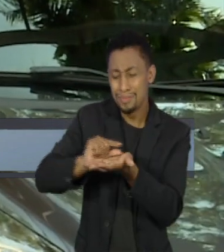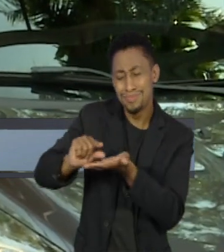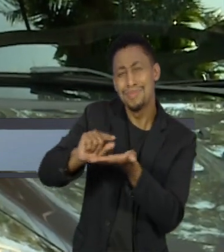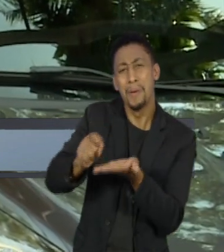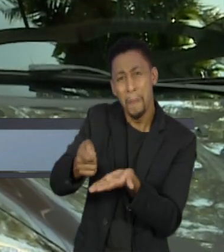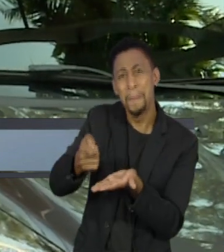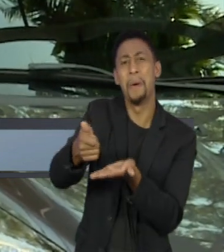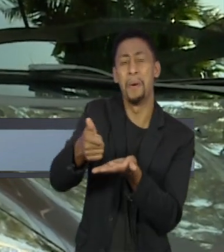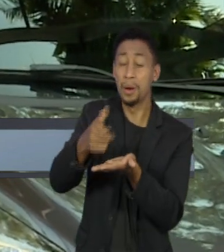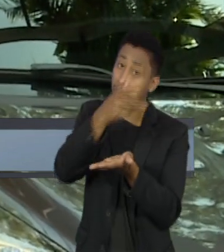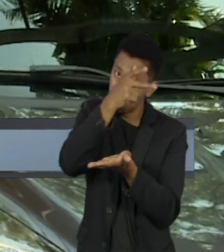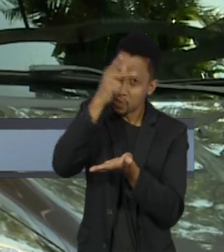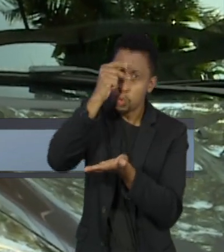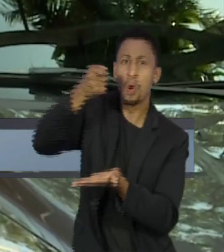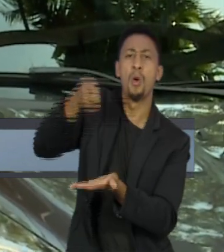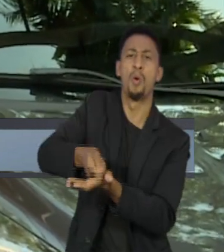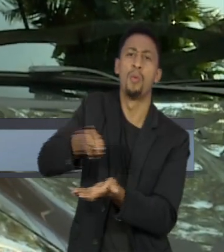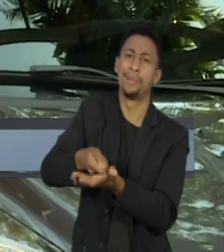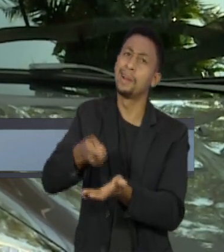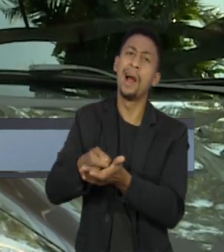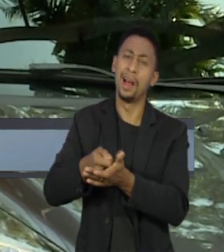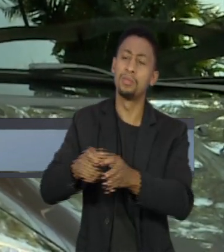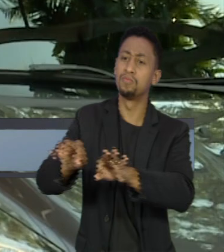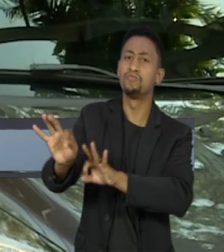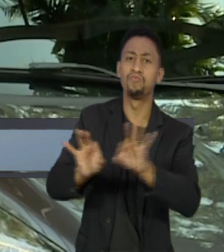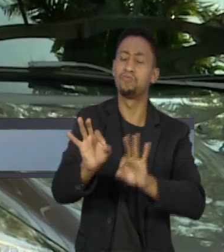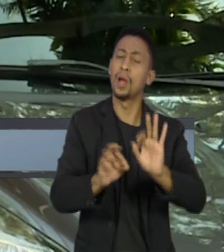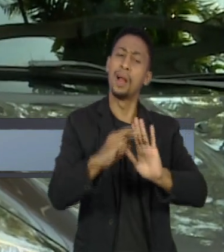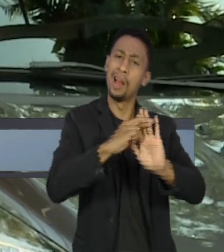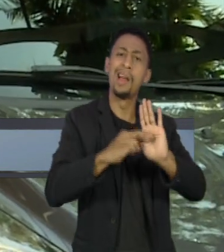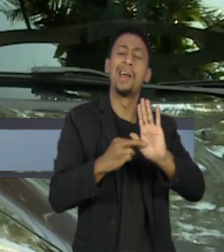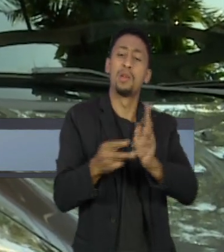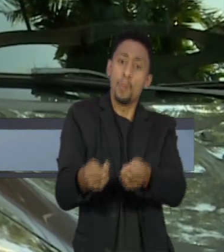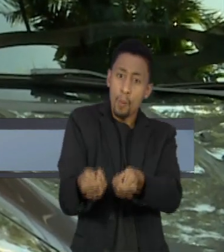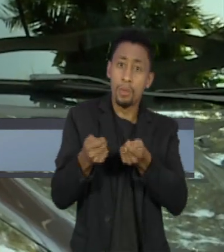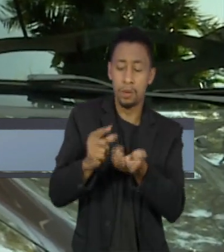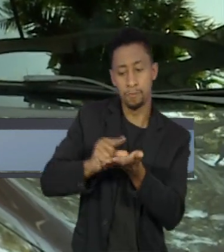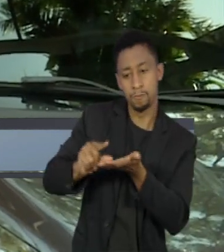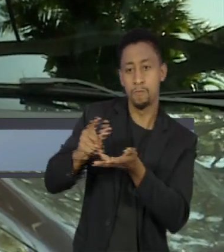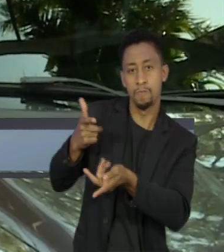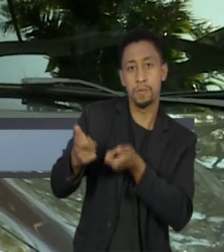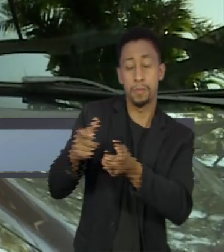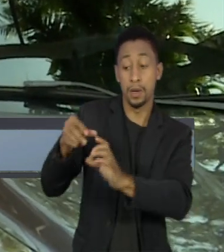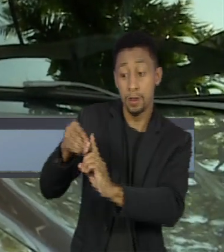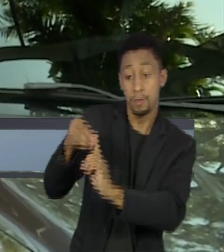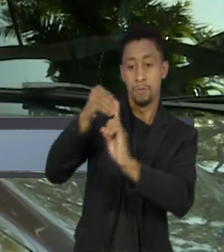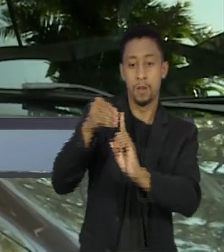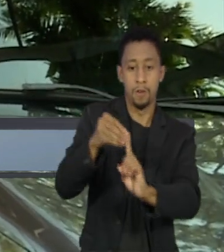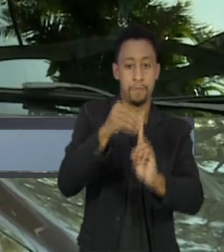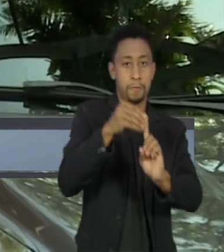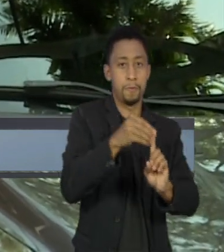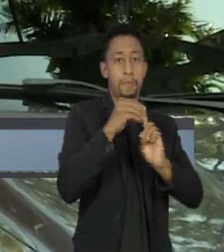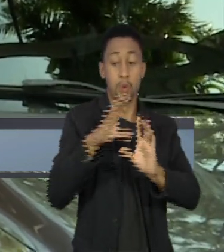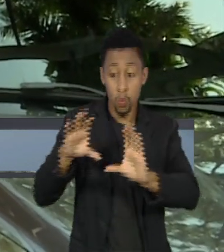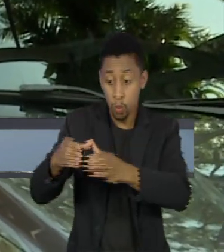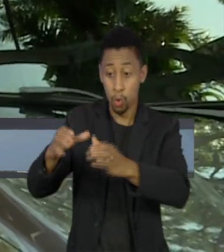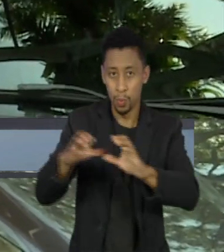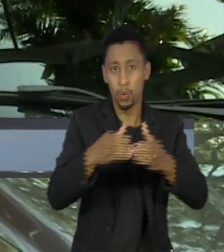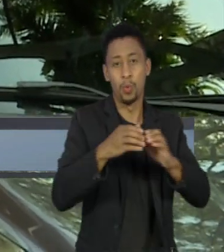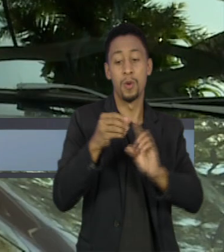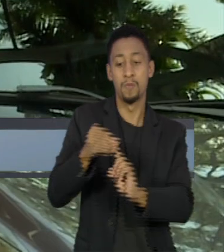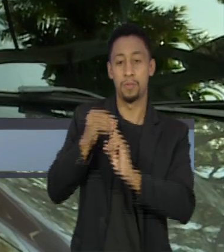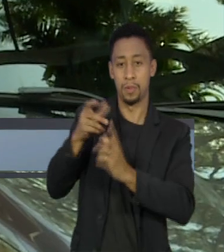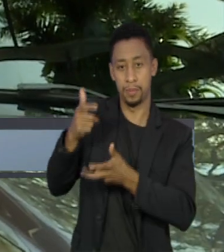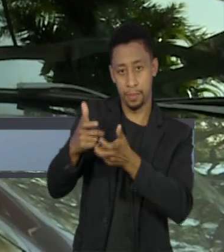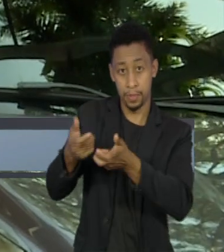as prefeituras foram obrigadas a restringir a vacinação e a estabelecer prioridades dentro dos grupos já prioritários.